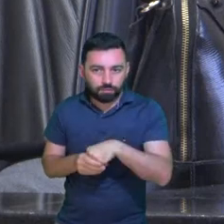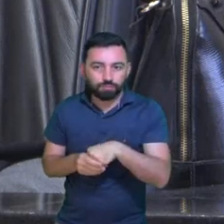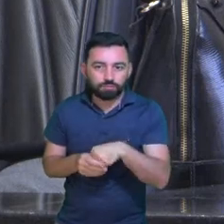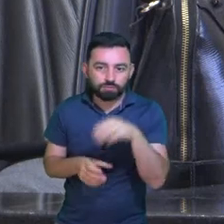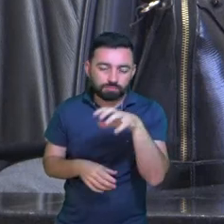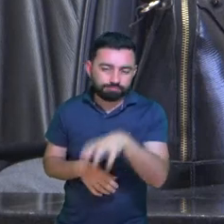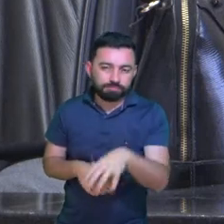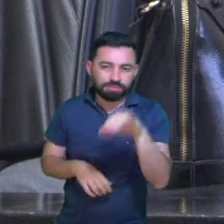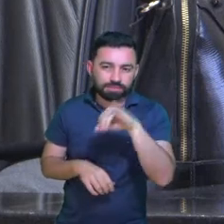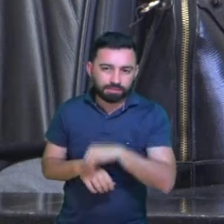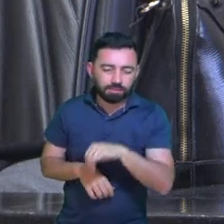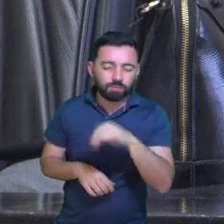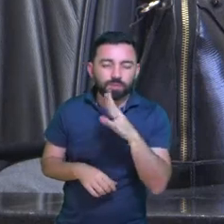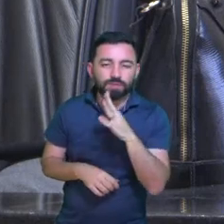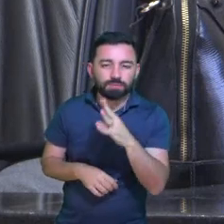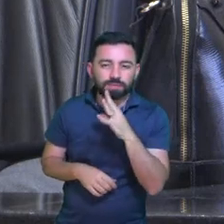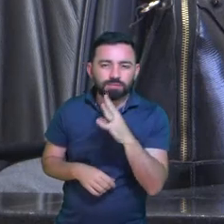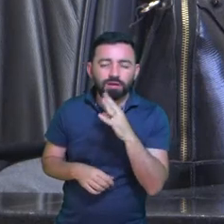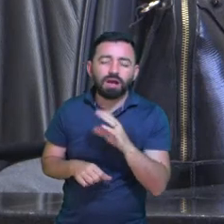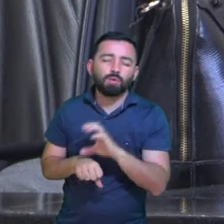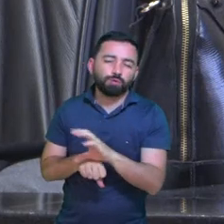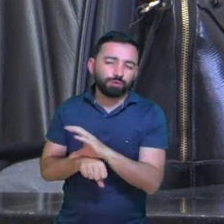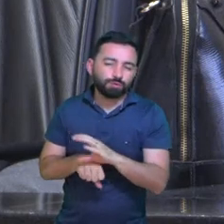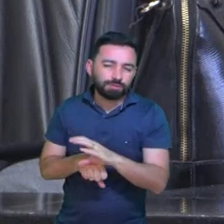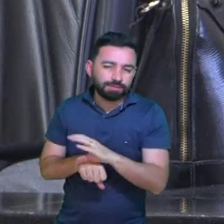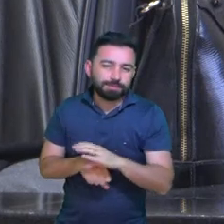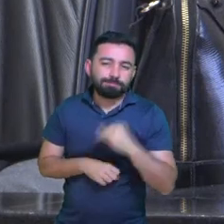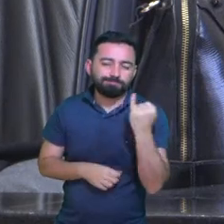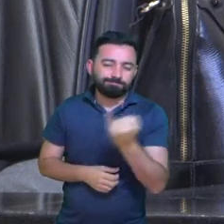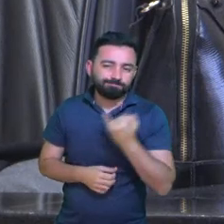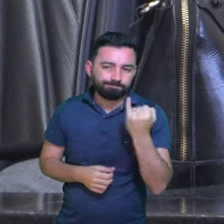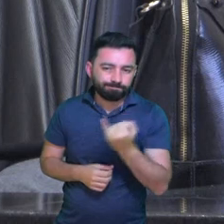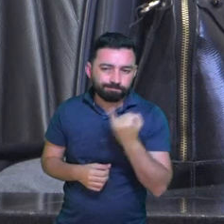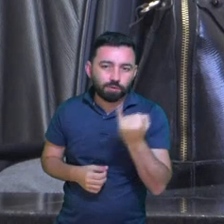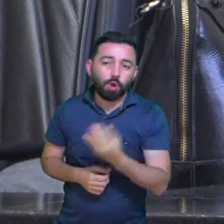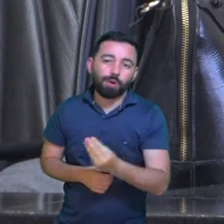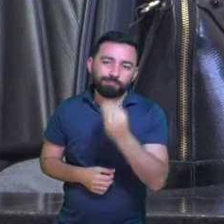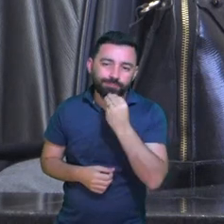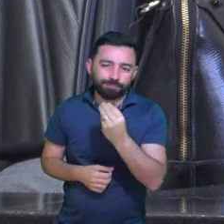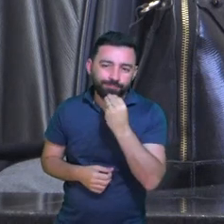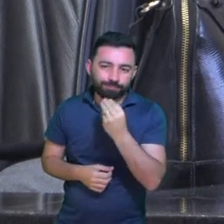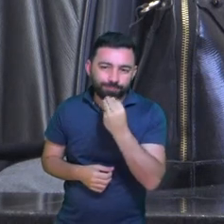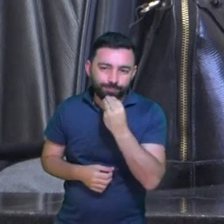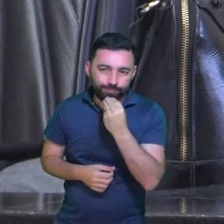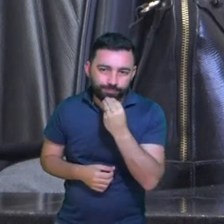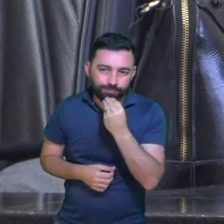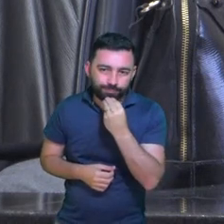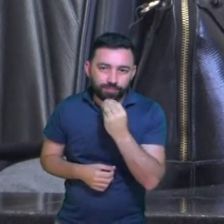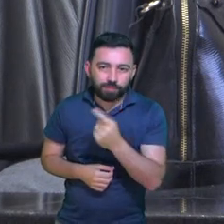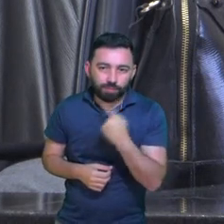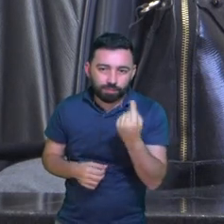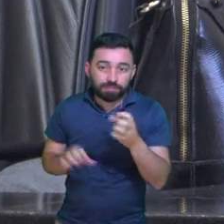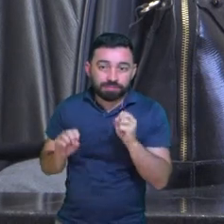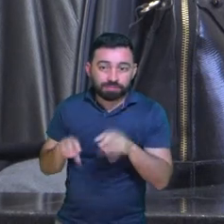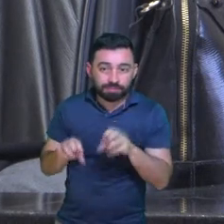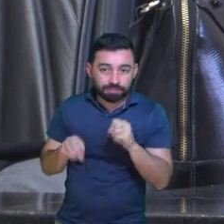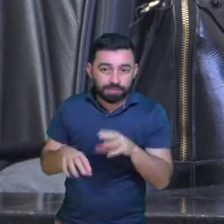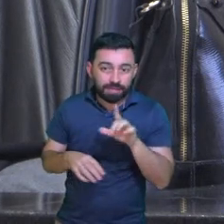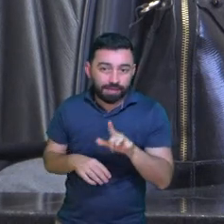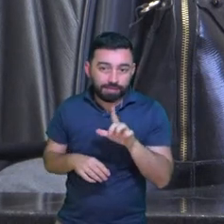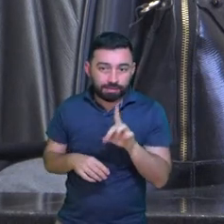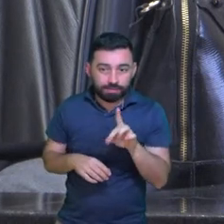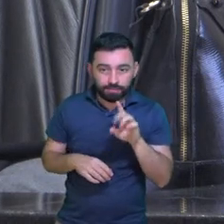a gente tem a constituição que é extremamente importante obviamente que a gente redefine a licenciatura na LDB